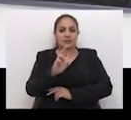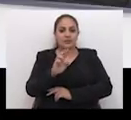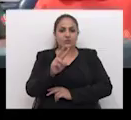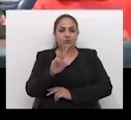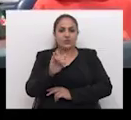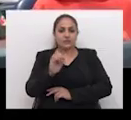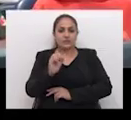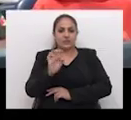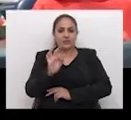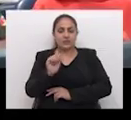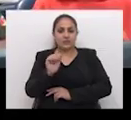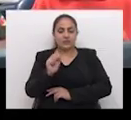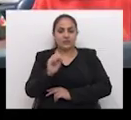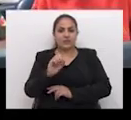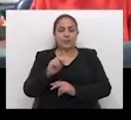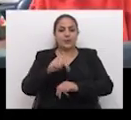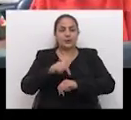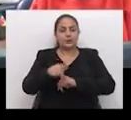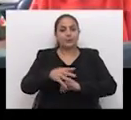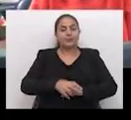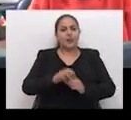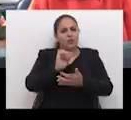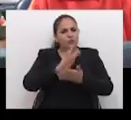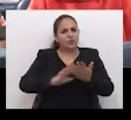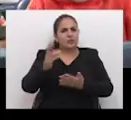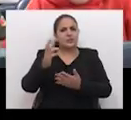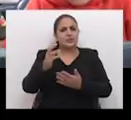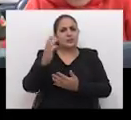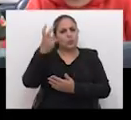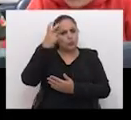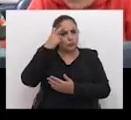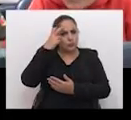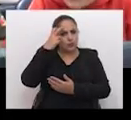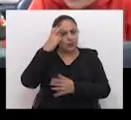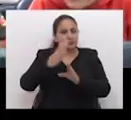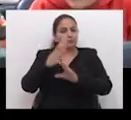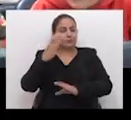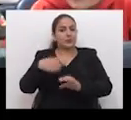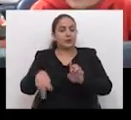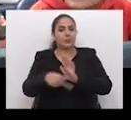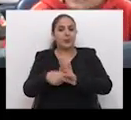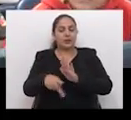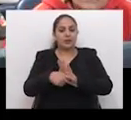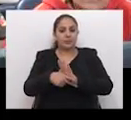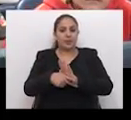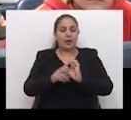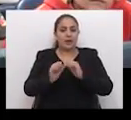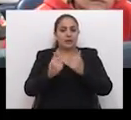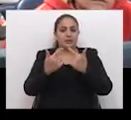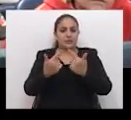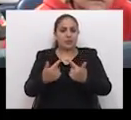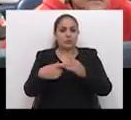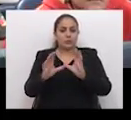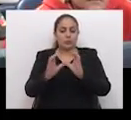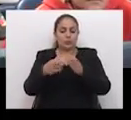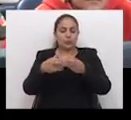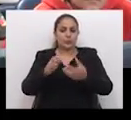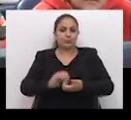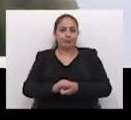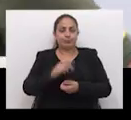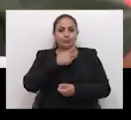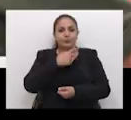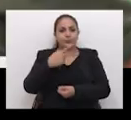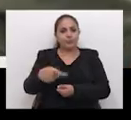Fundo. Atividades cívicas, culturais e beneficentes são algumas das principais ações do